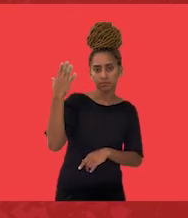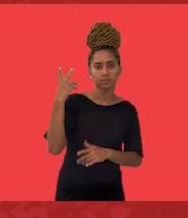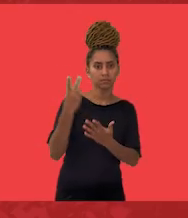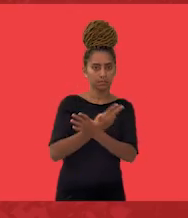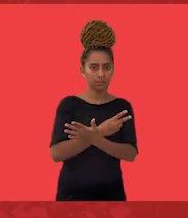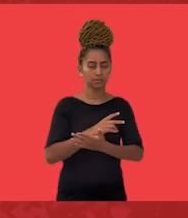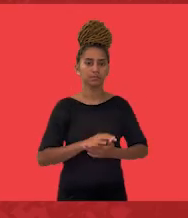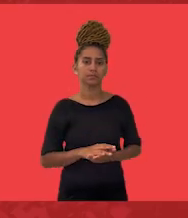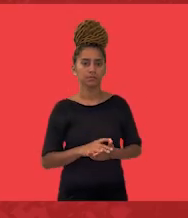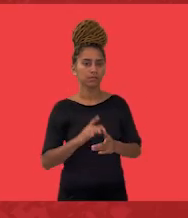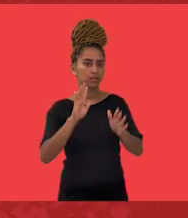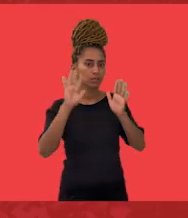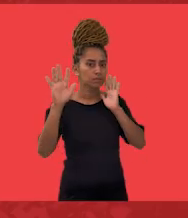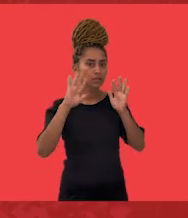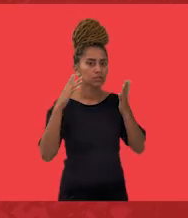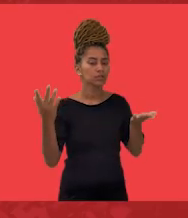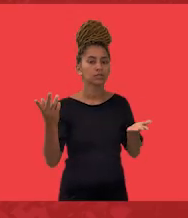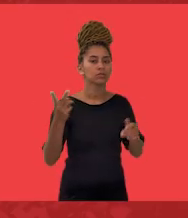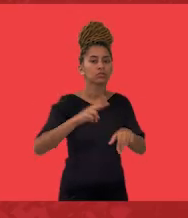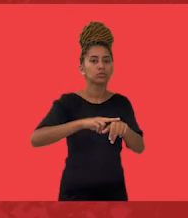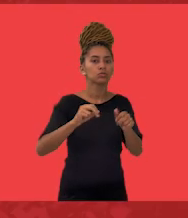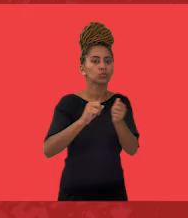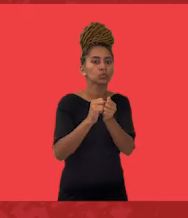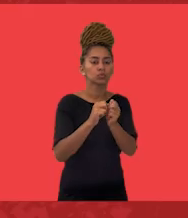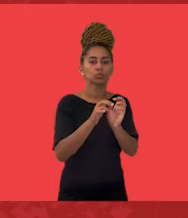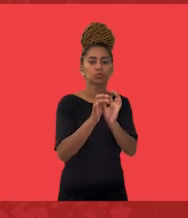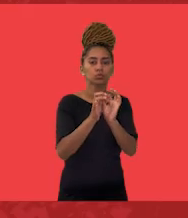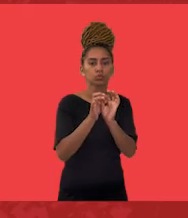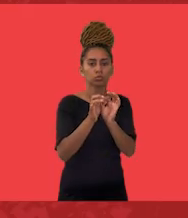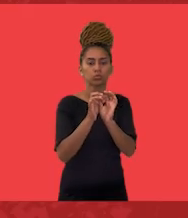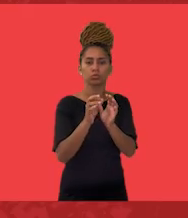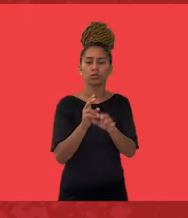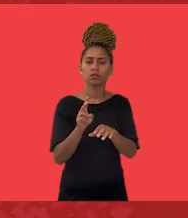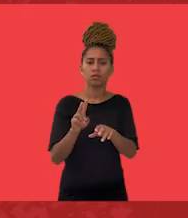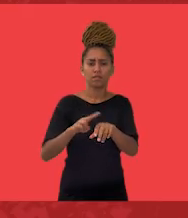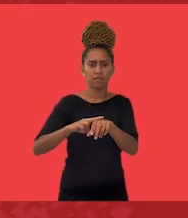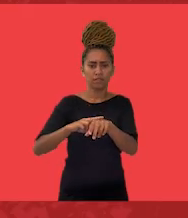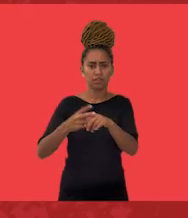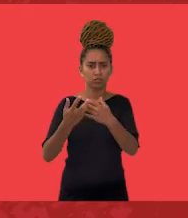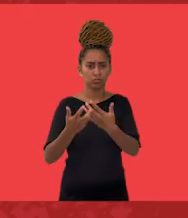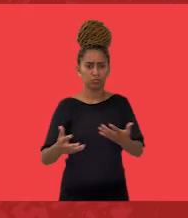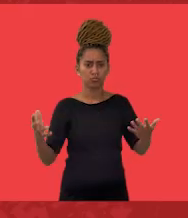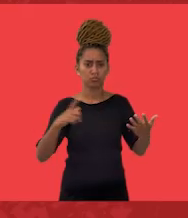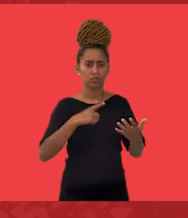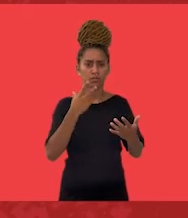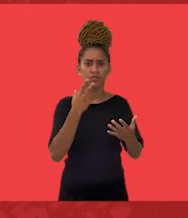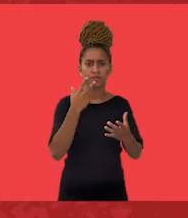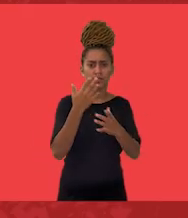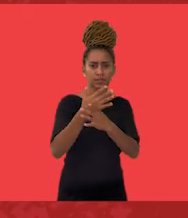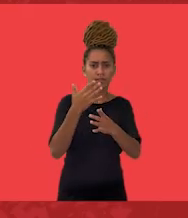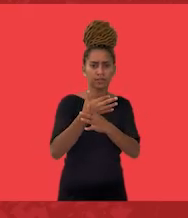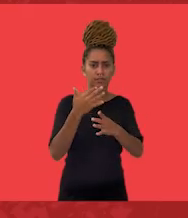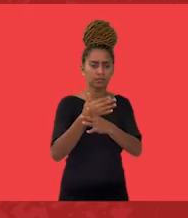Bernadette cruzava os braços, Zilda sentou-se no capô, Nelise encostou na ponta de um